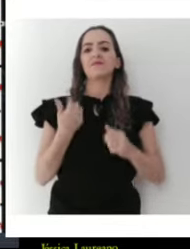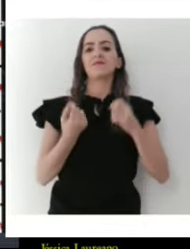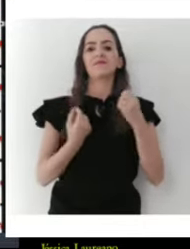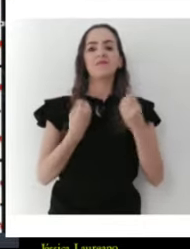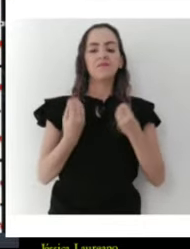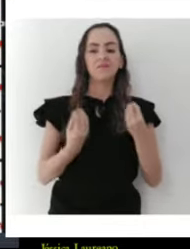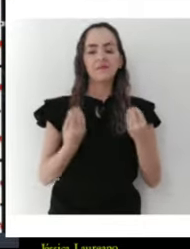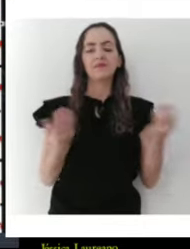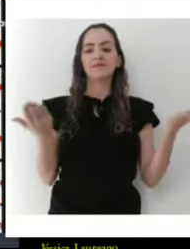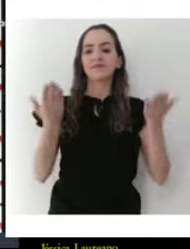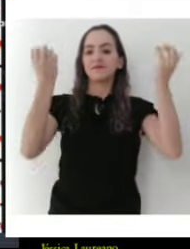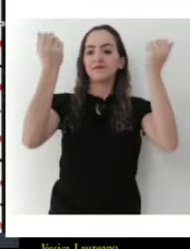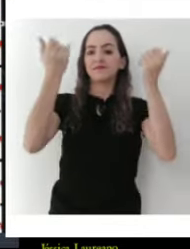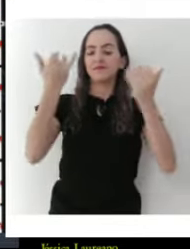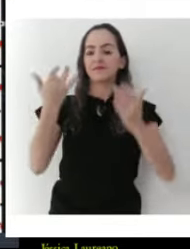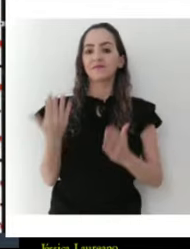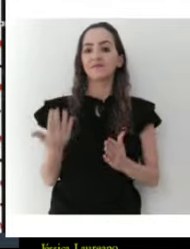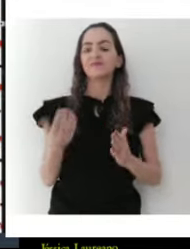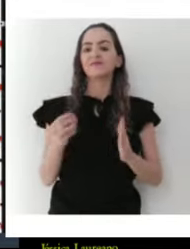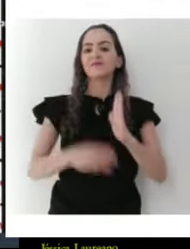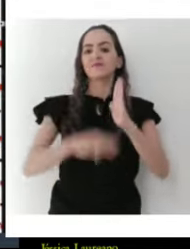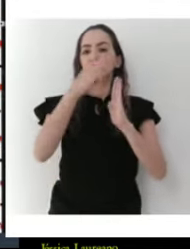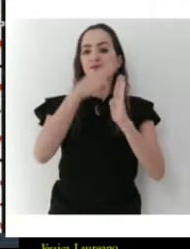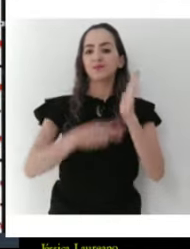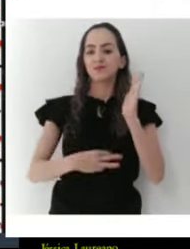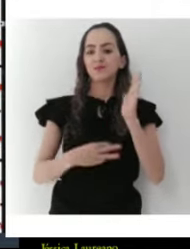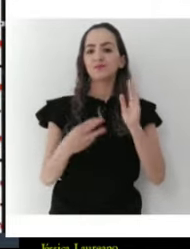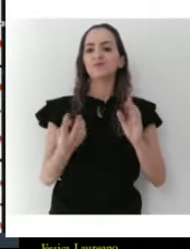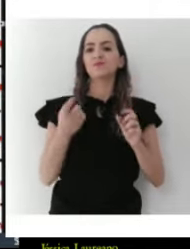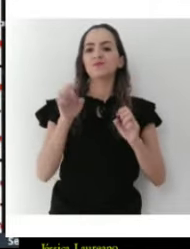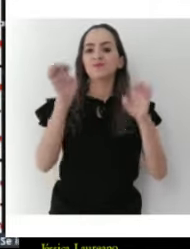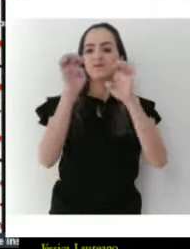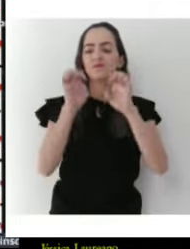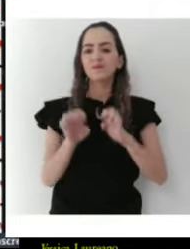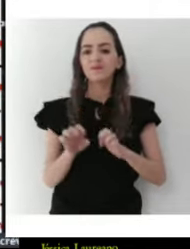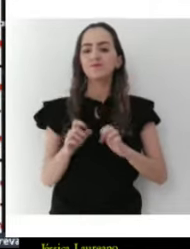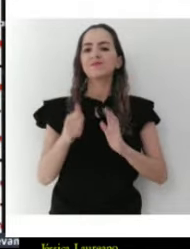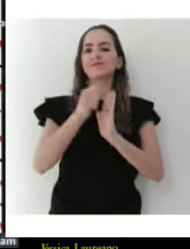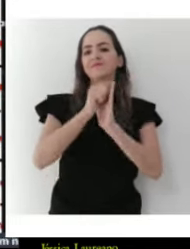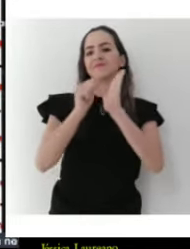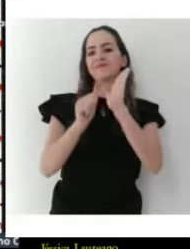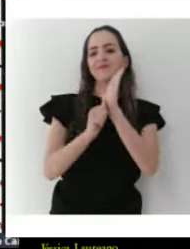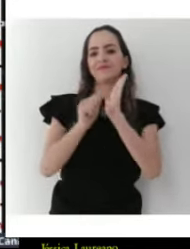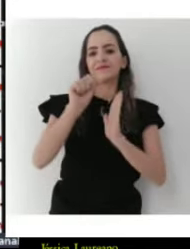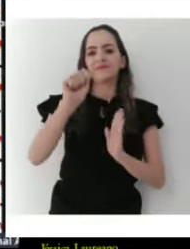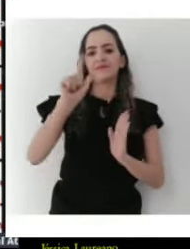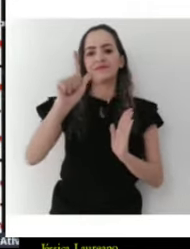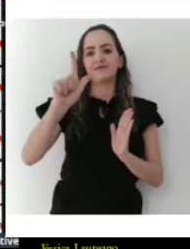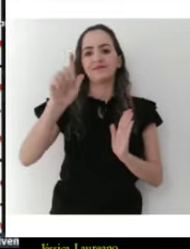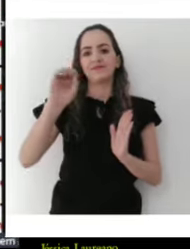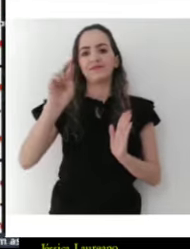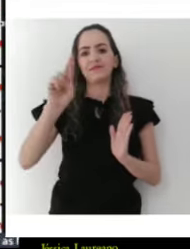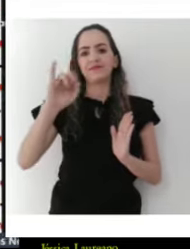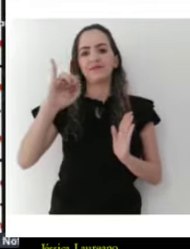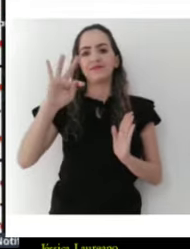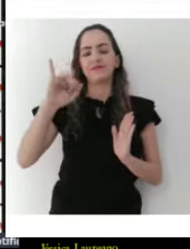metodologias de construção de algoritmos alternativos e algoritmos tradicionais. O que é um algoritmo, Karine?